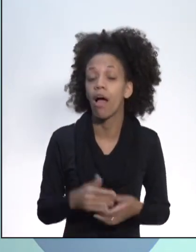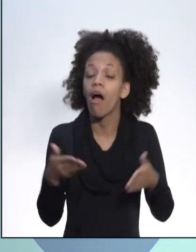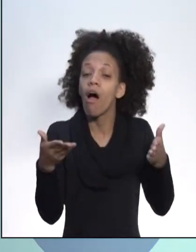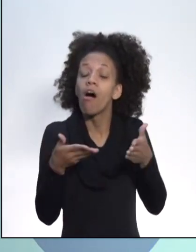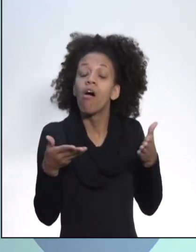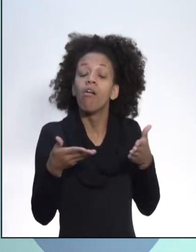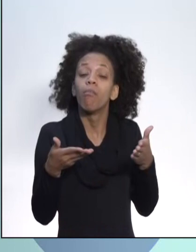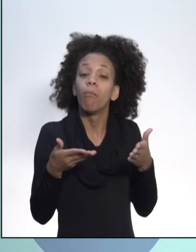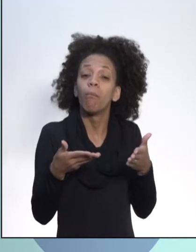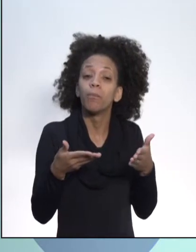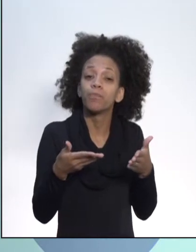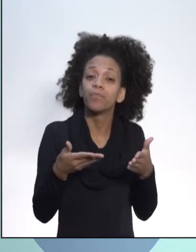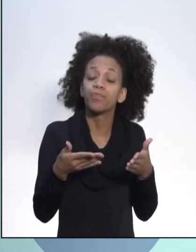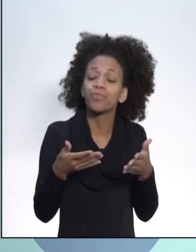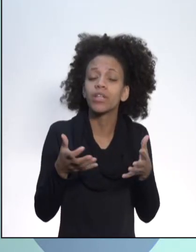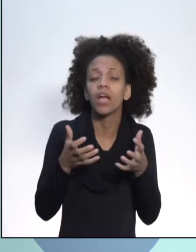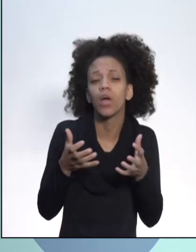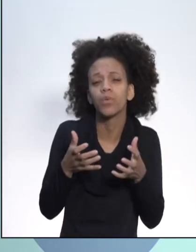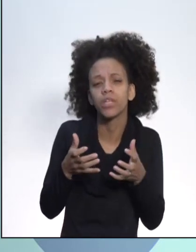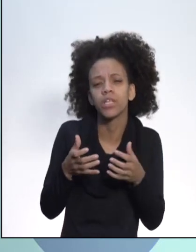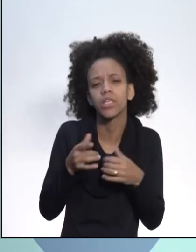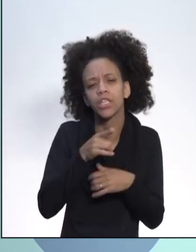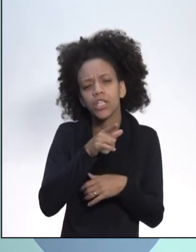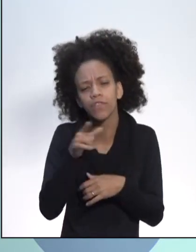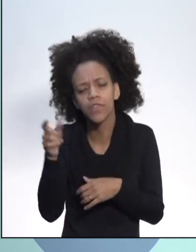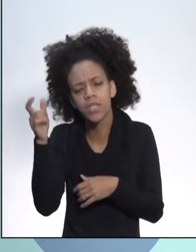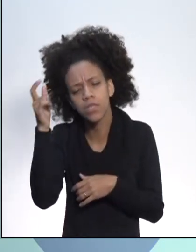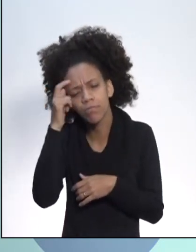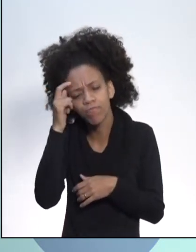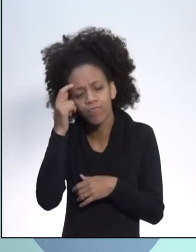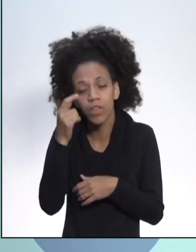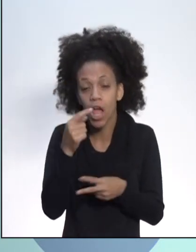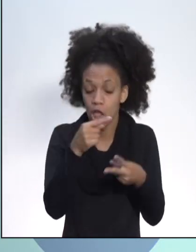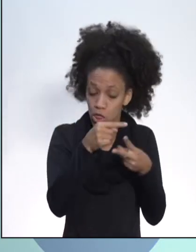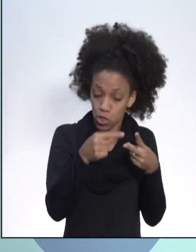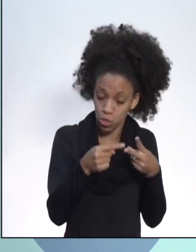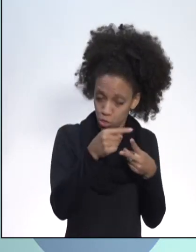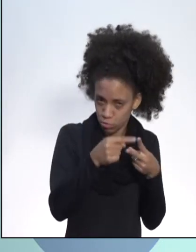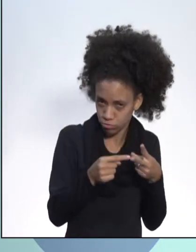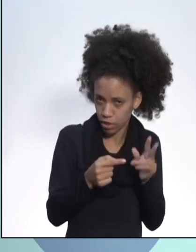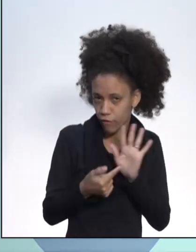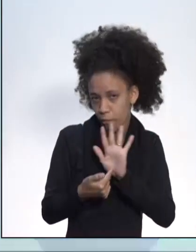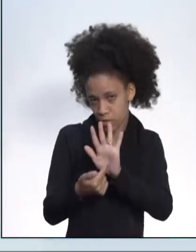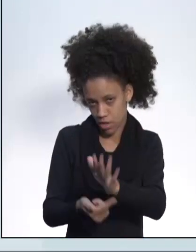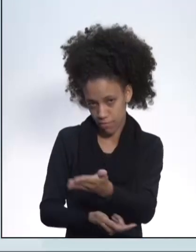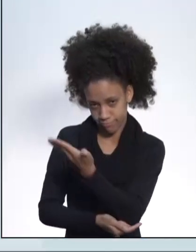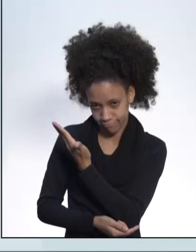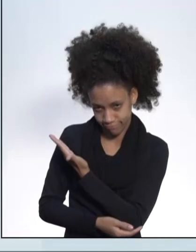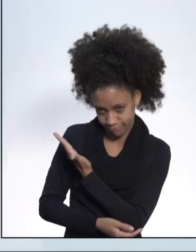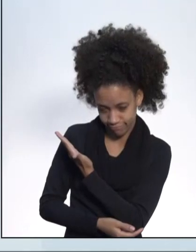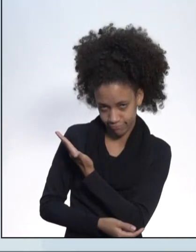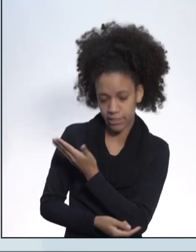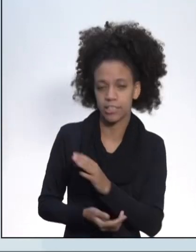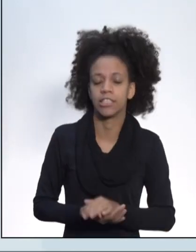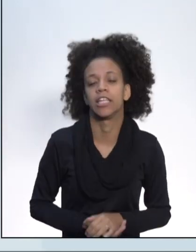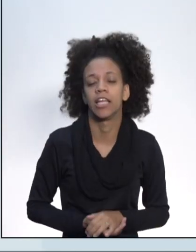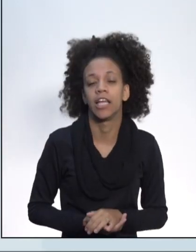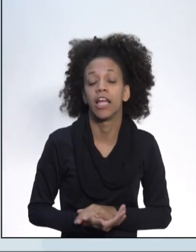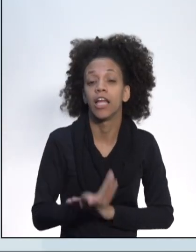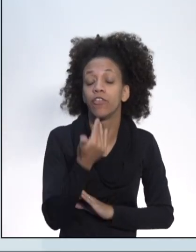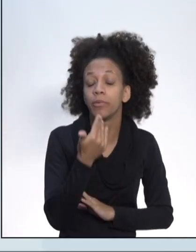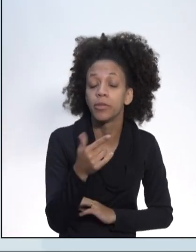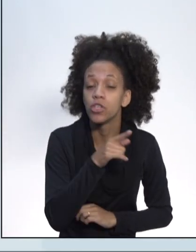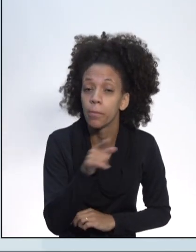agora e eu queria que vocês refletissem 2 pontos, vou deixar na tela, e vou pedir para